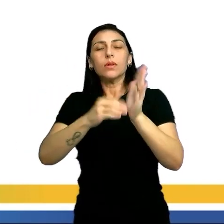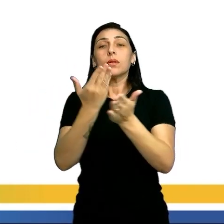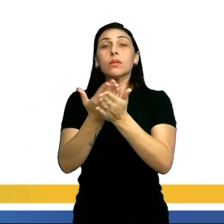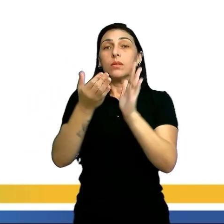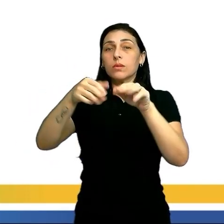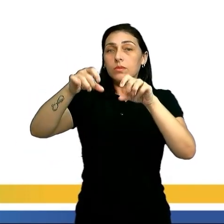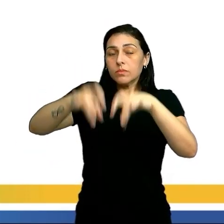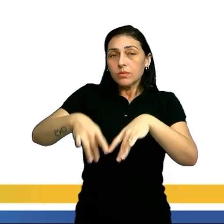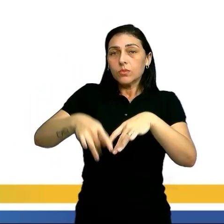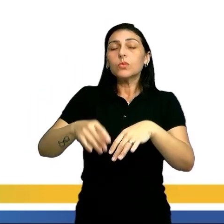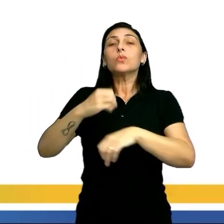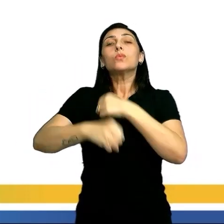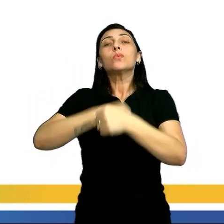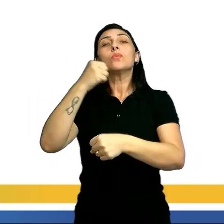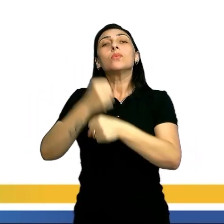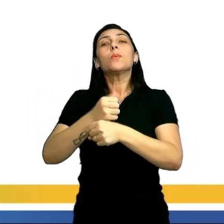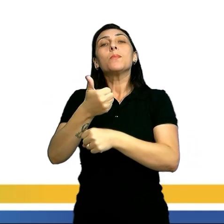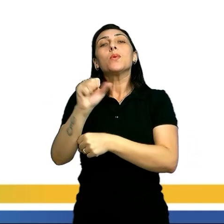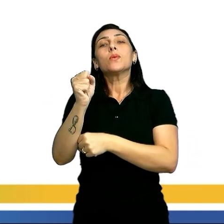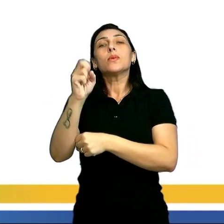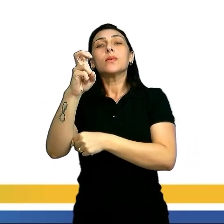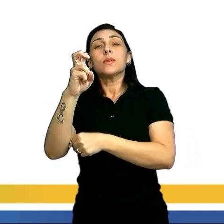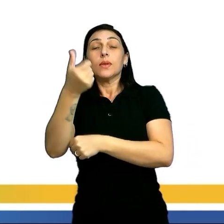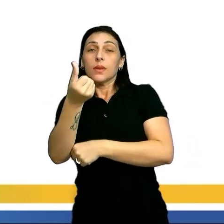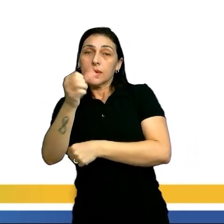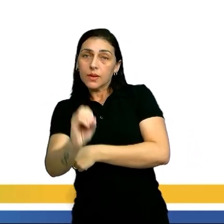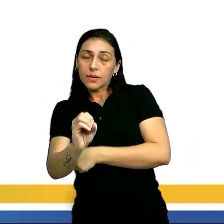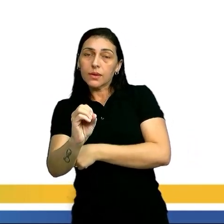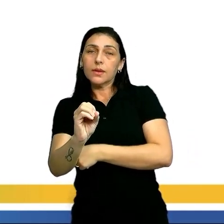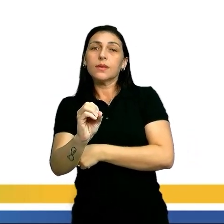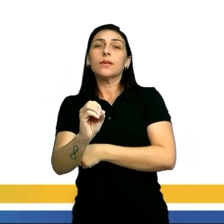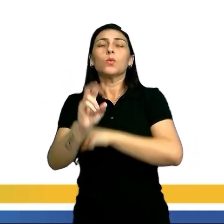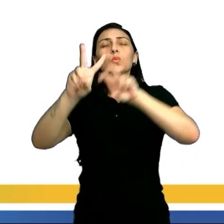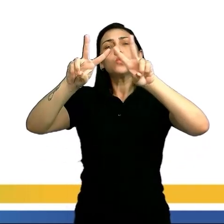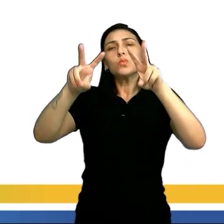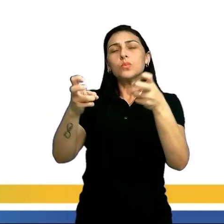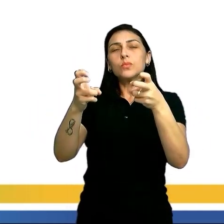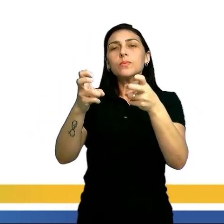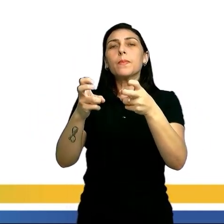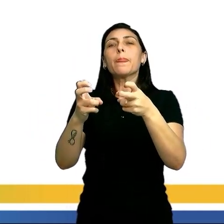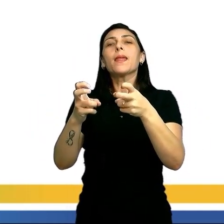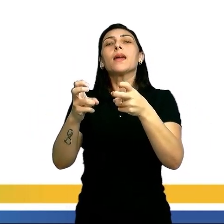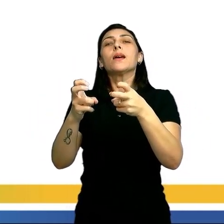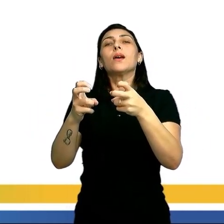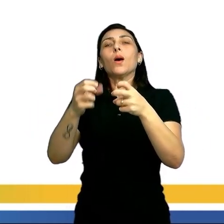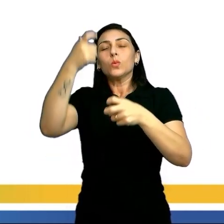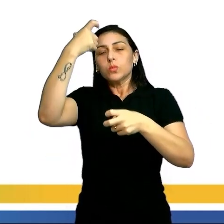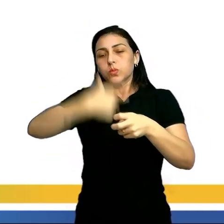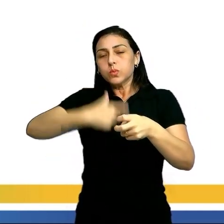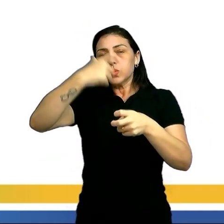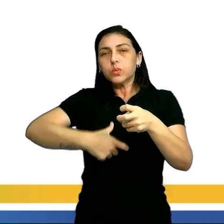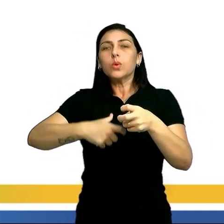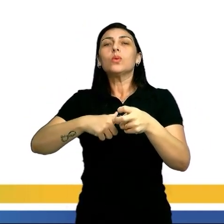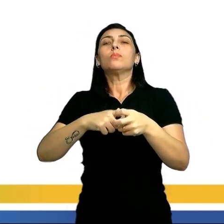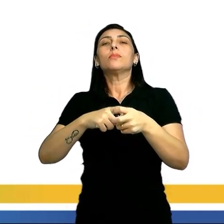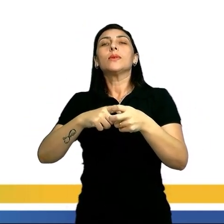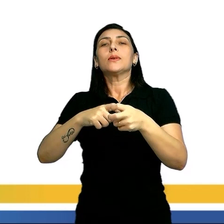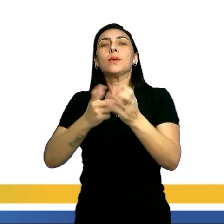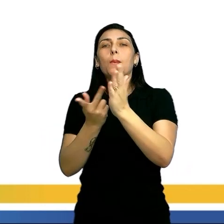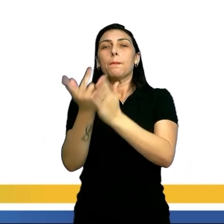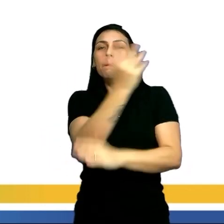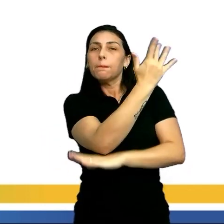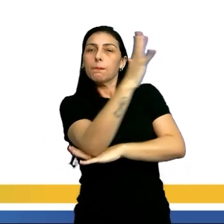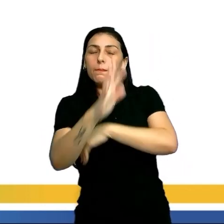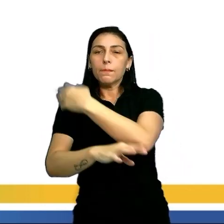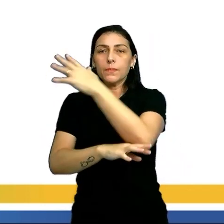última aula, do ano 1860. Os temas: figura humana literal,